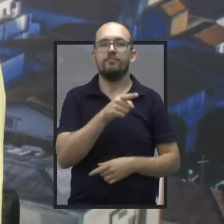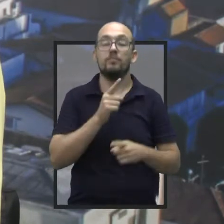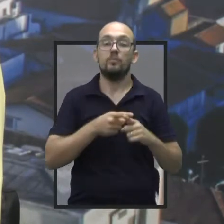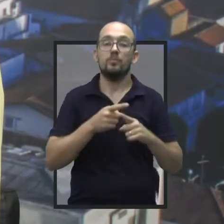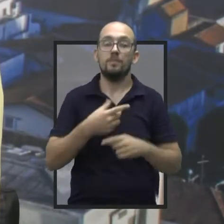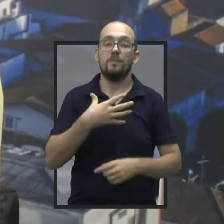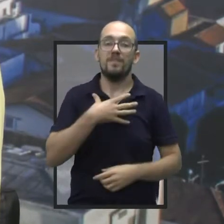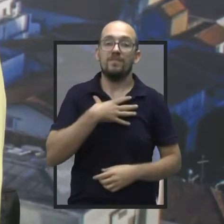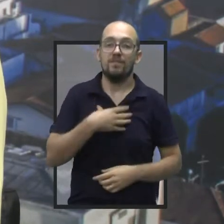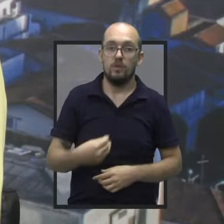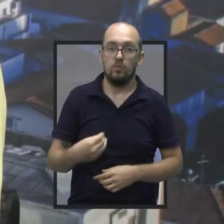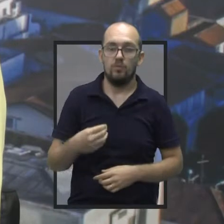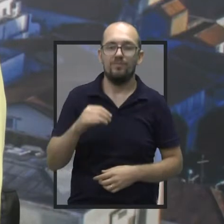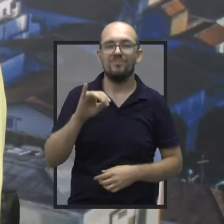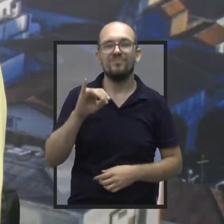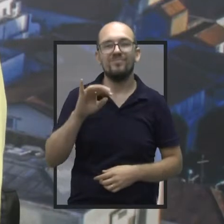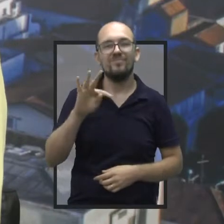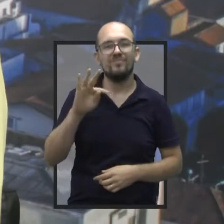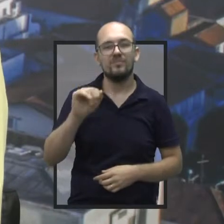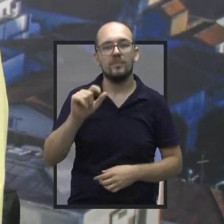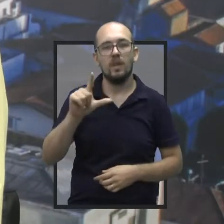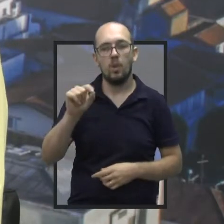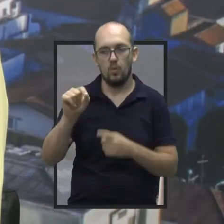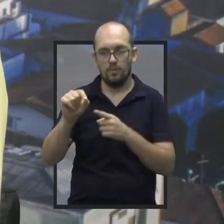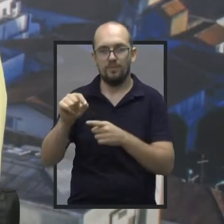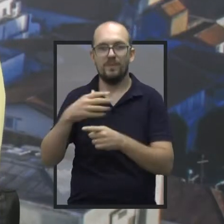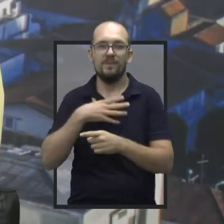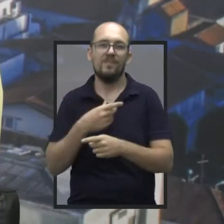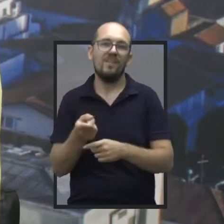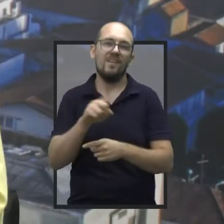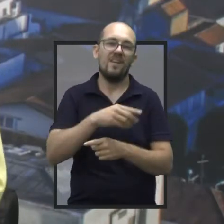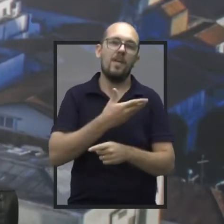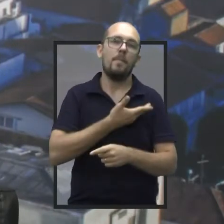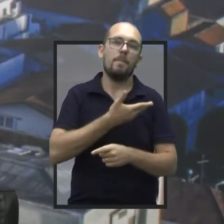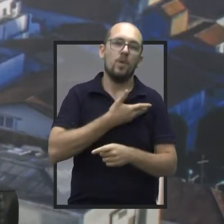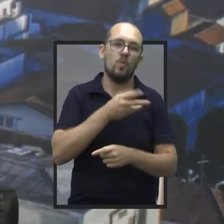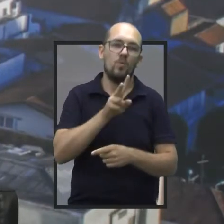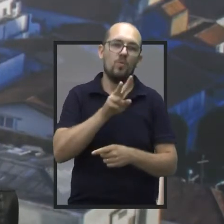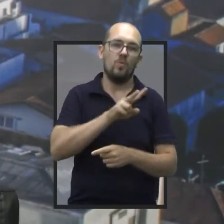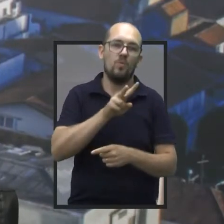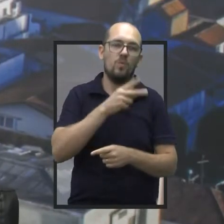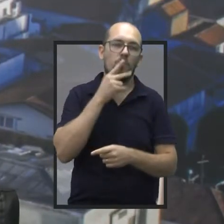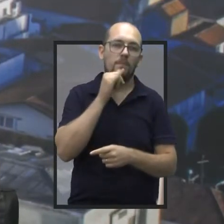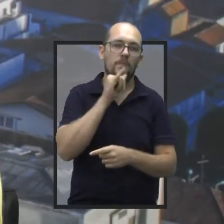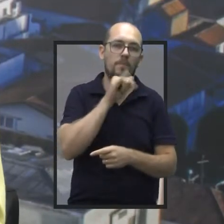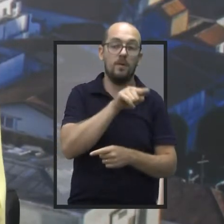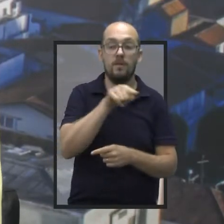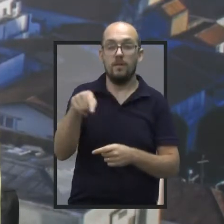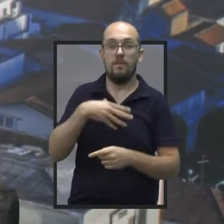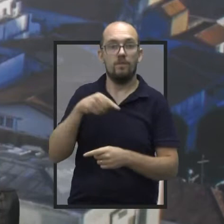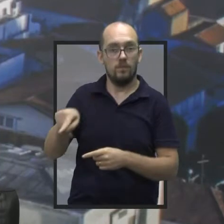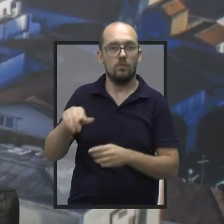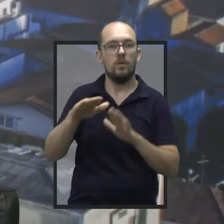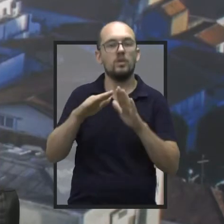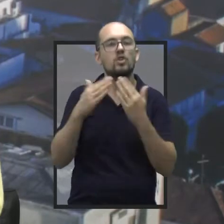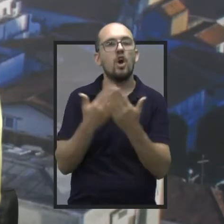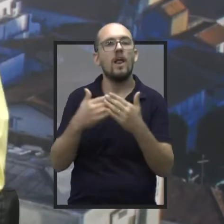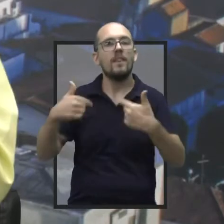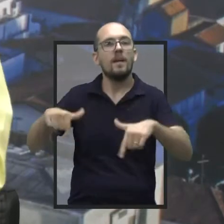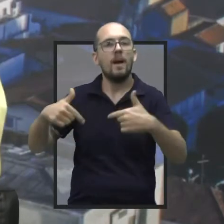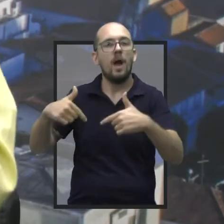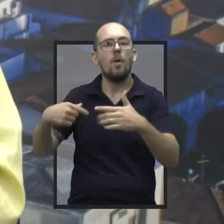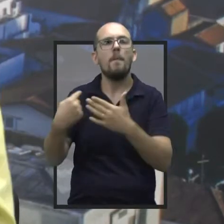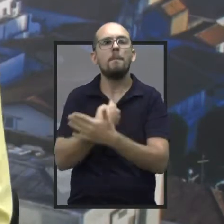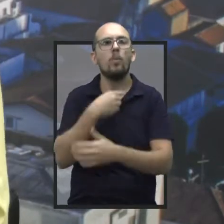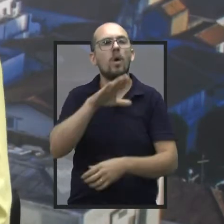filho, o Ítalo, né, que é filho de uma amiga minha, um casal de amigos meus, que teve um trabalho de escola e queria saber quantos, e me